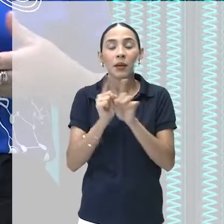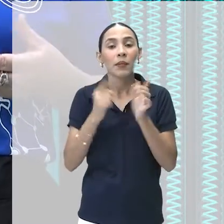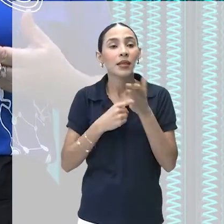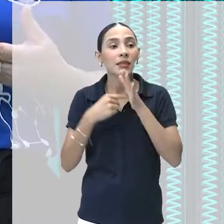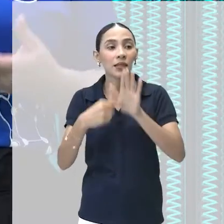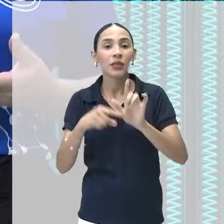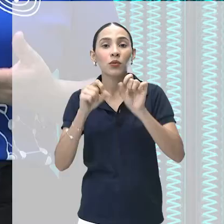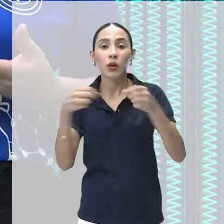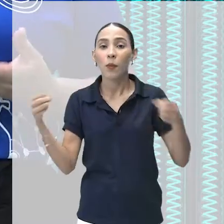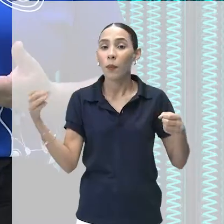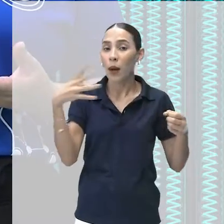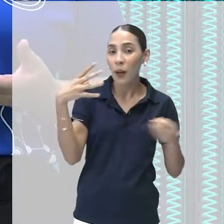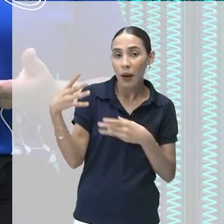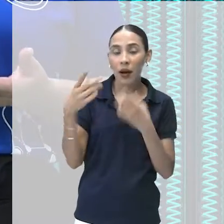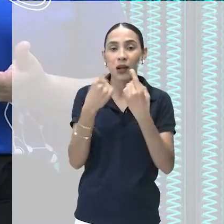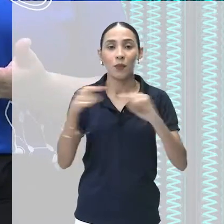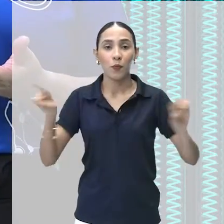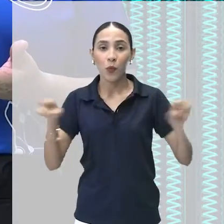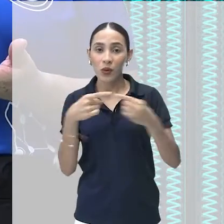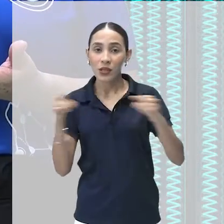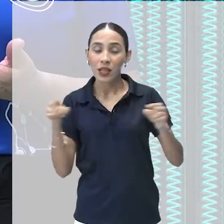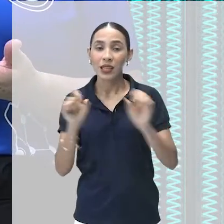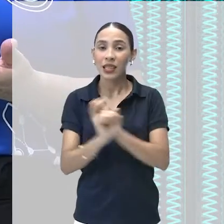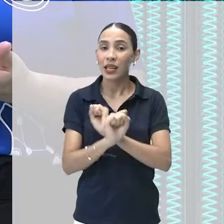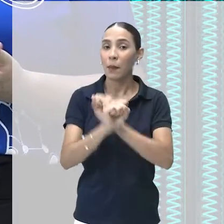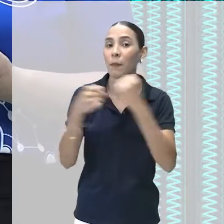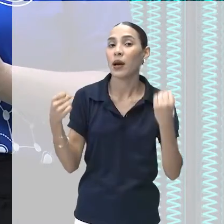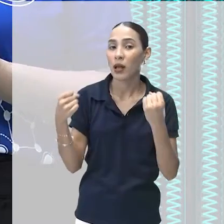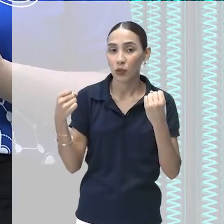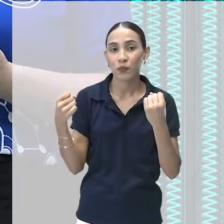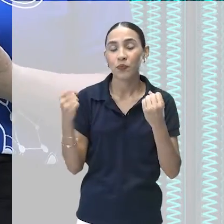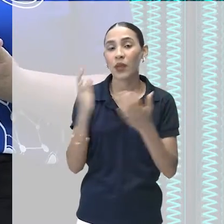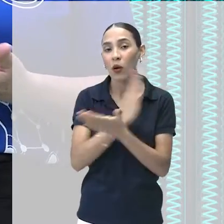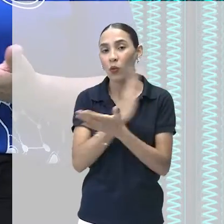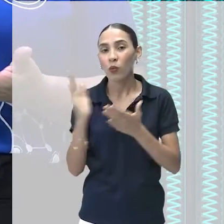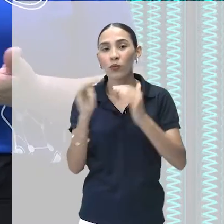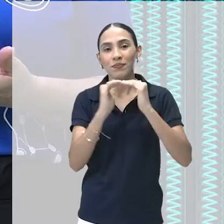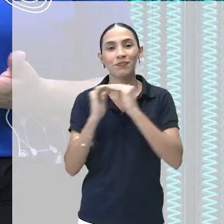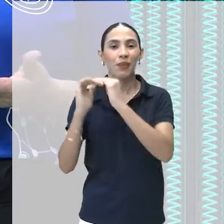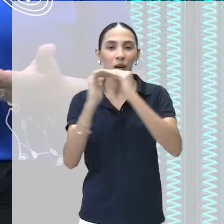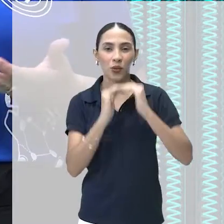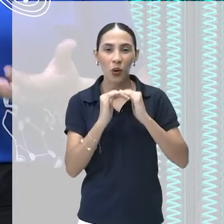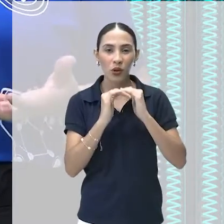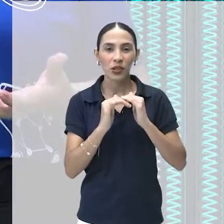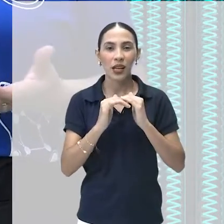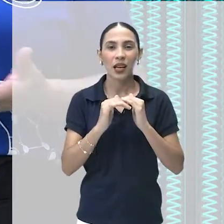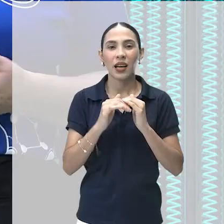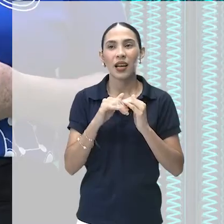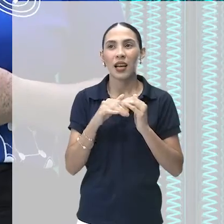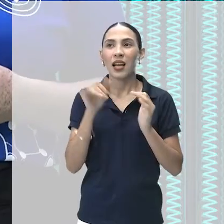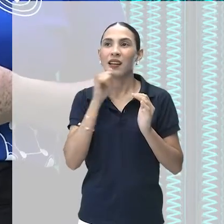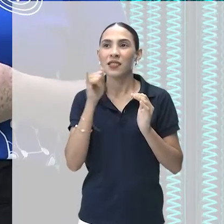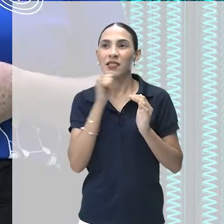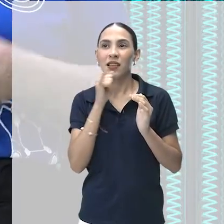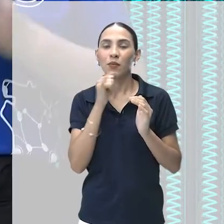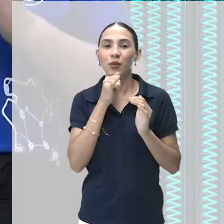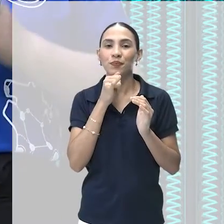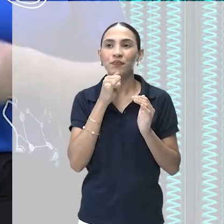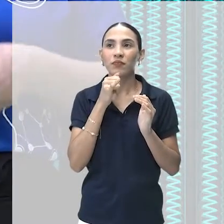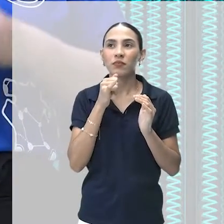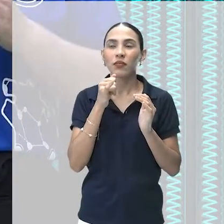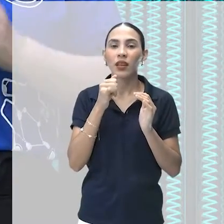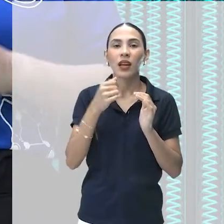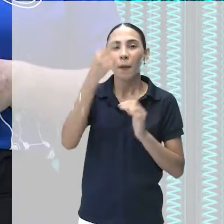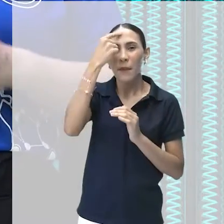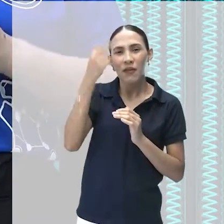trazendo uma inovação musical, quebrando, né, algumas, vamos dizer, a forma acadêmica de se fazer música,